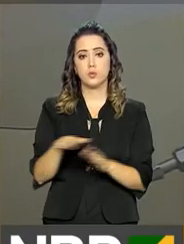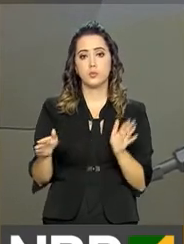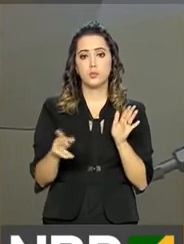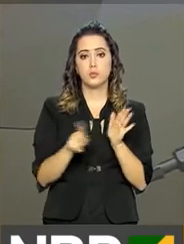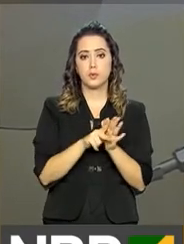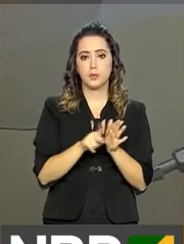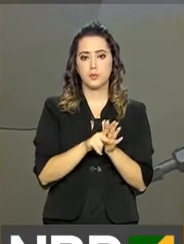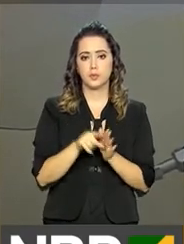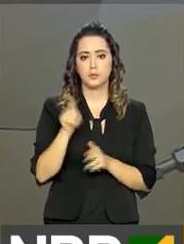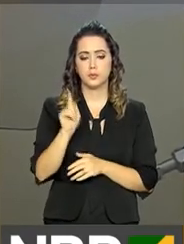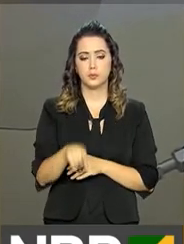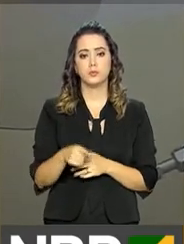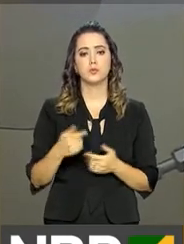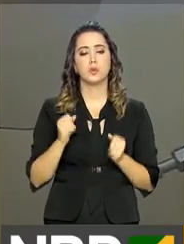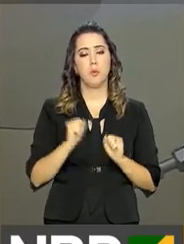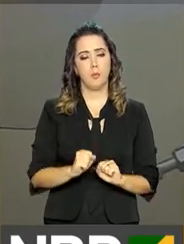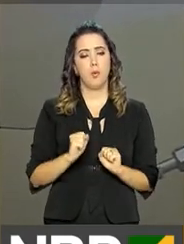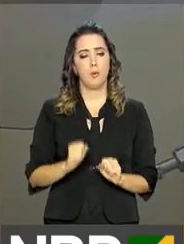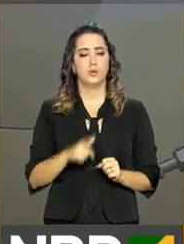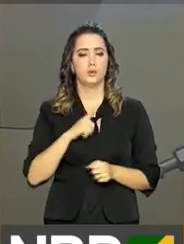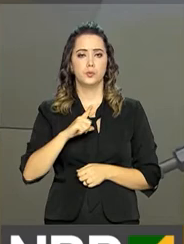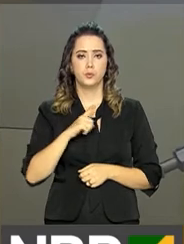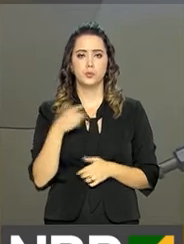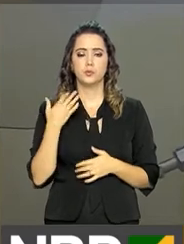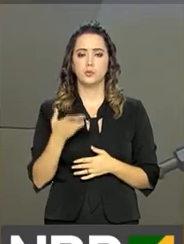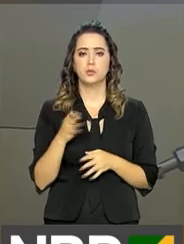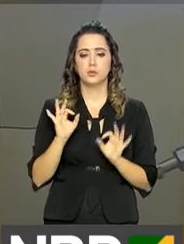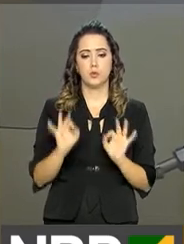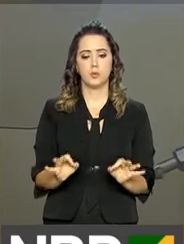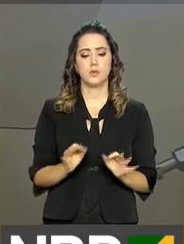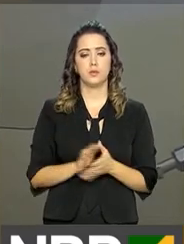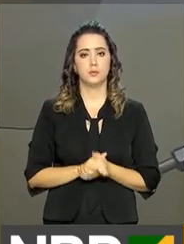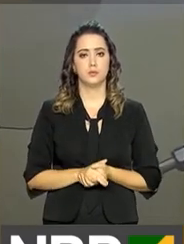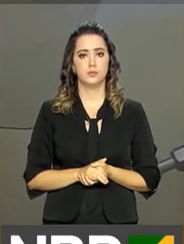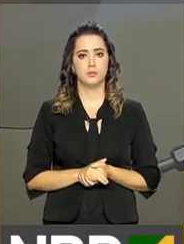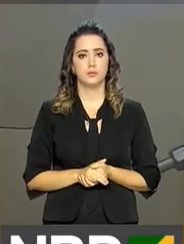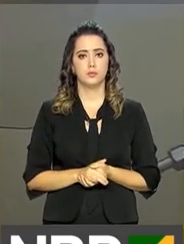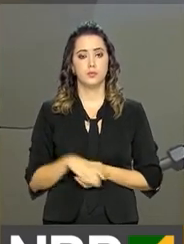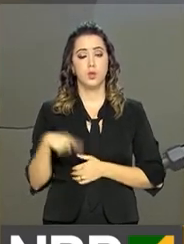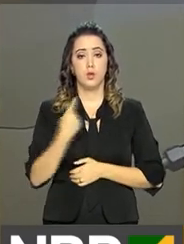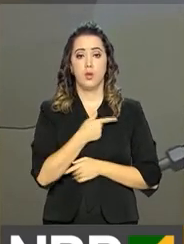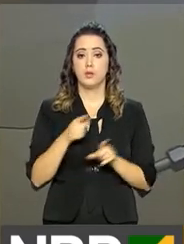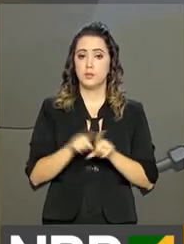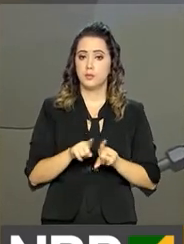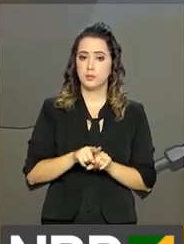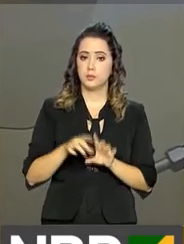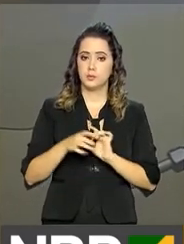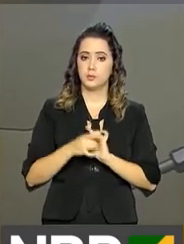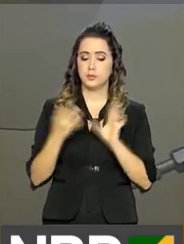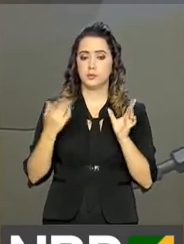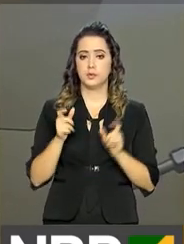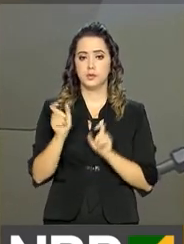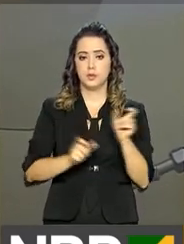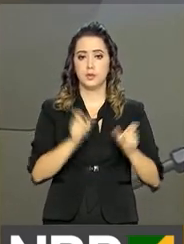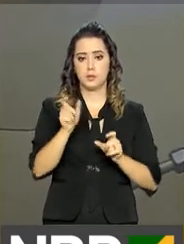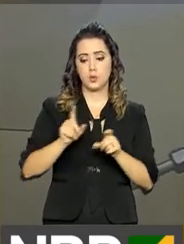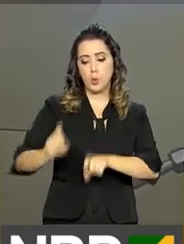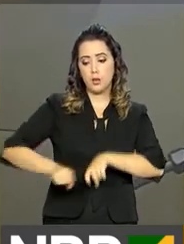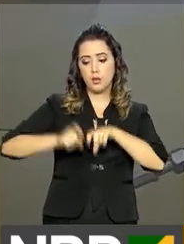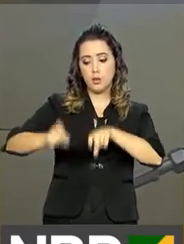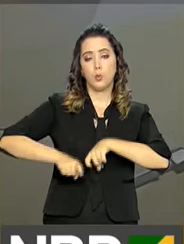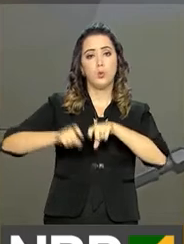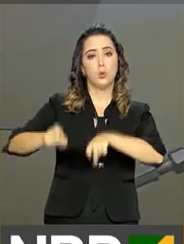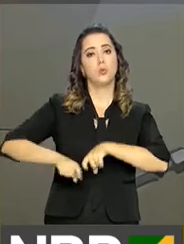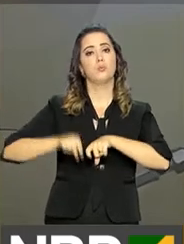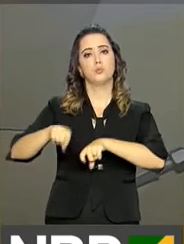que você poderá tê-lo como definitivo. E também estamos permitindo que o pequeno agricultor